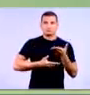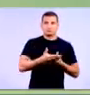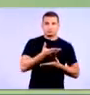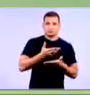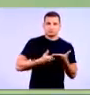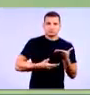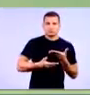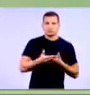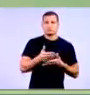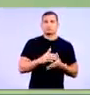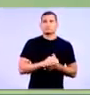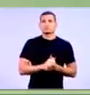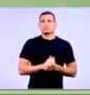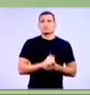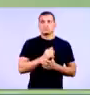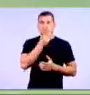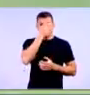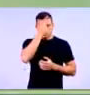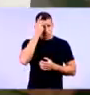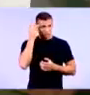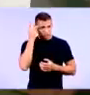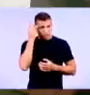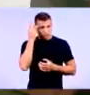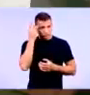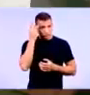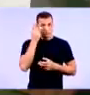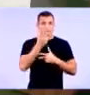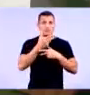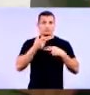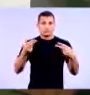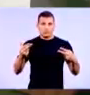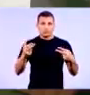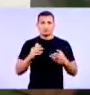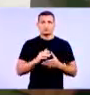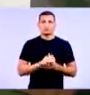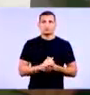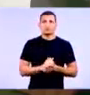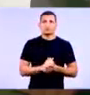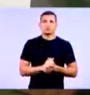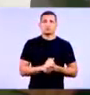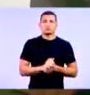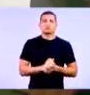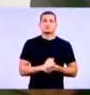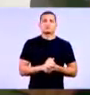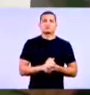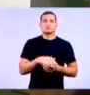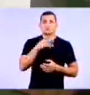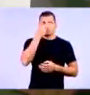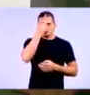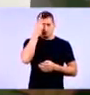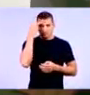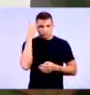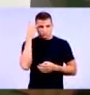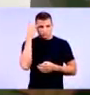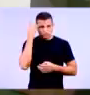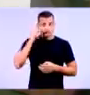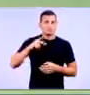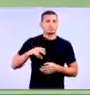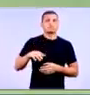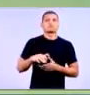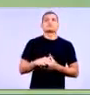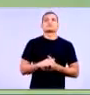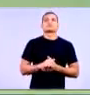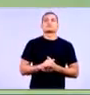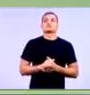e meio, entre o sujeito e objeto, e entre os sujeitos envolvidos. Ele traz